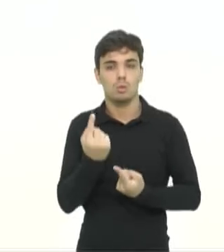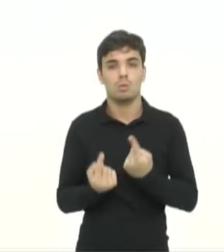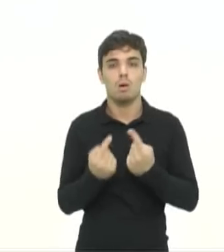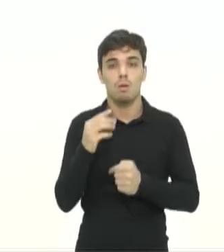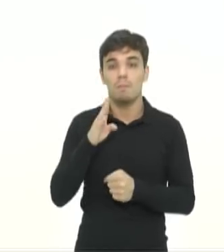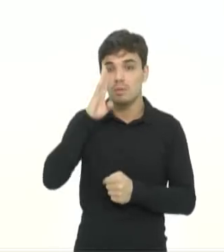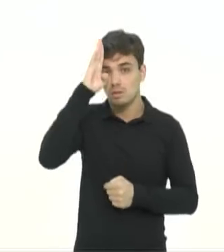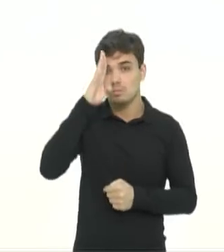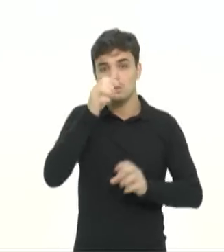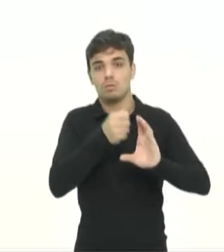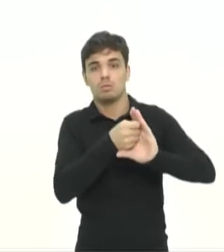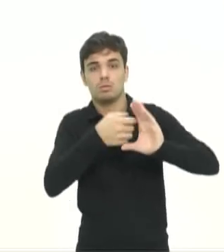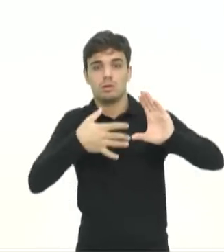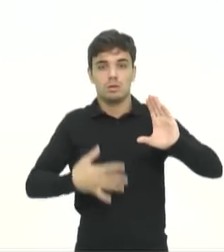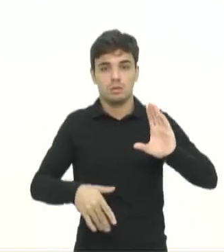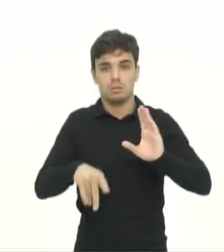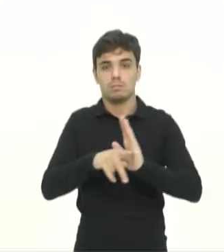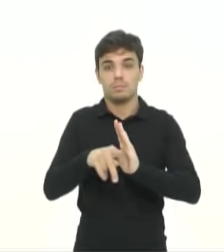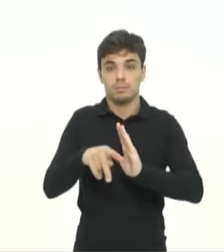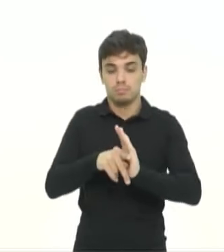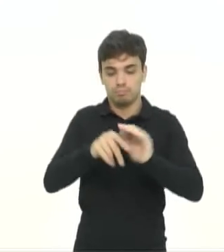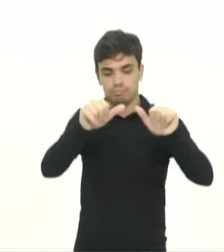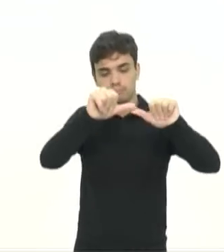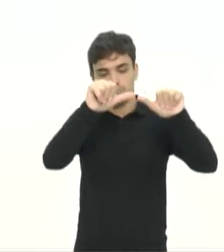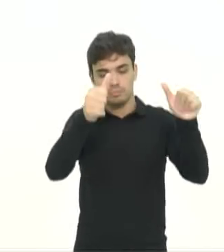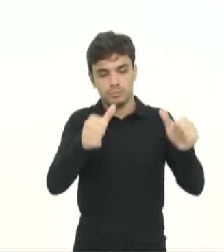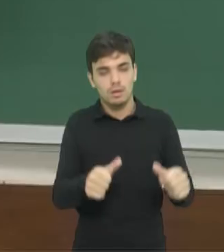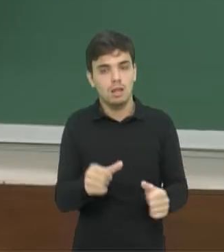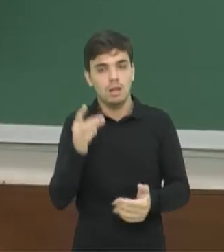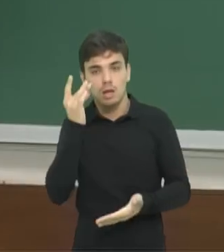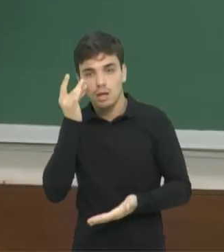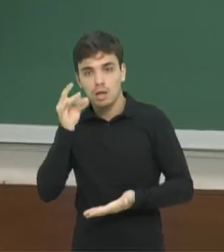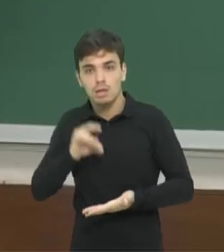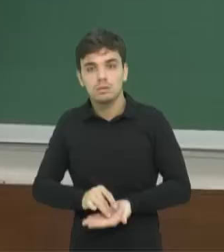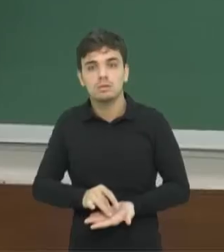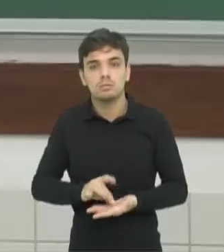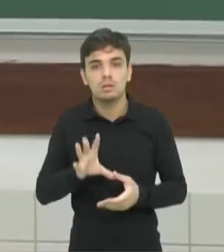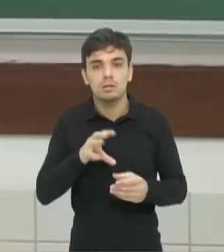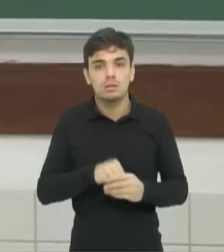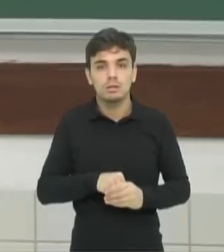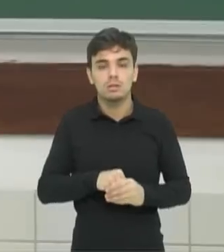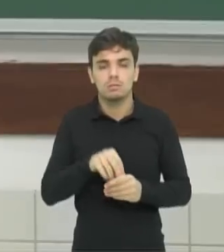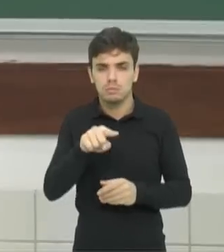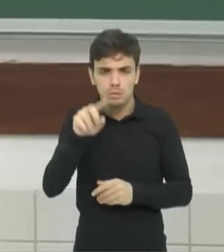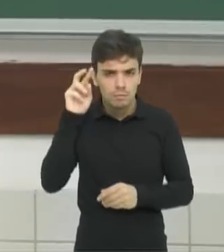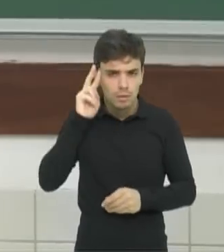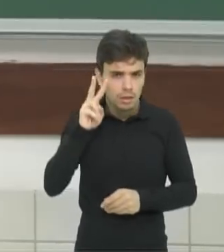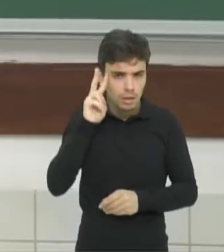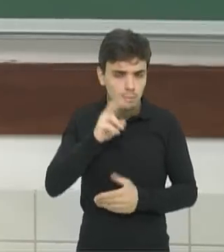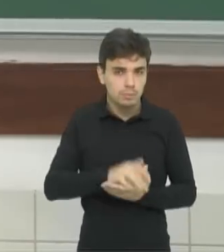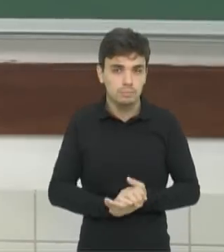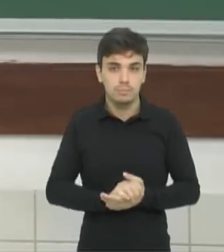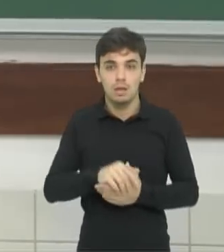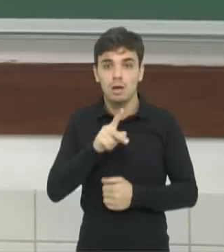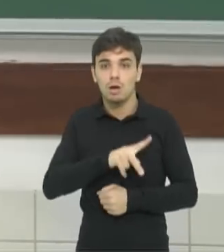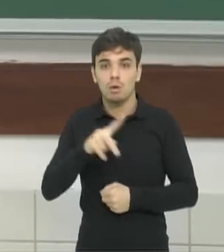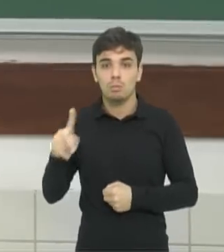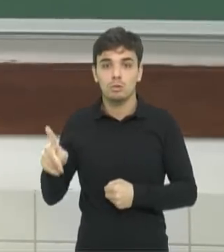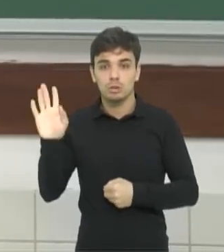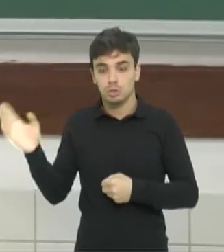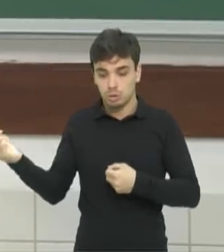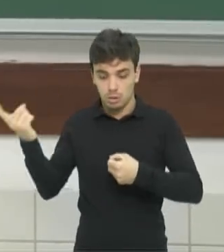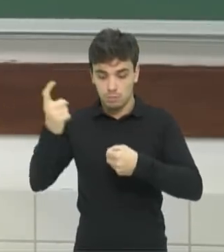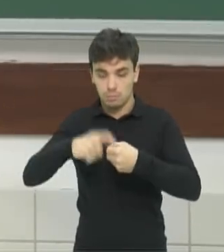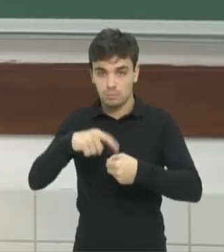principal característica do realismo na escultura? Será que você vai se lembrar, gente? A professora já volta e vocês vão ter